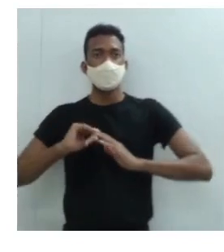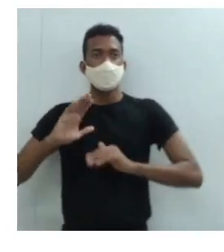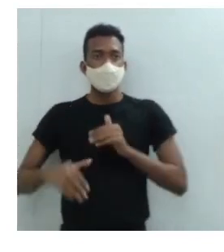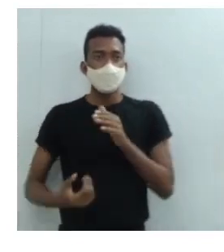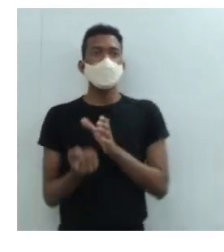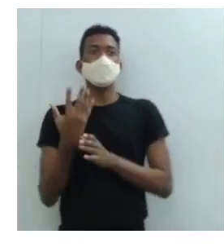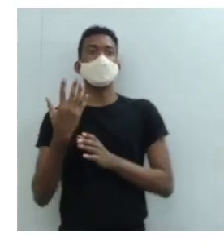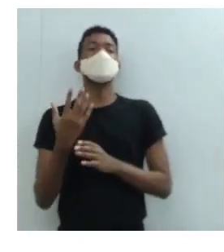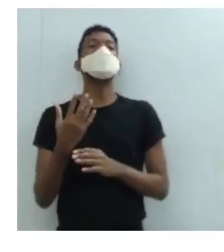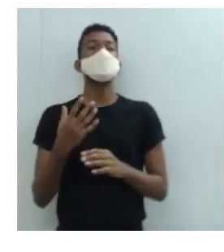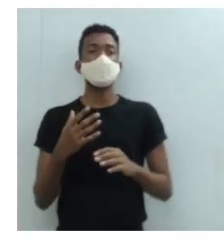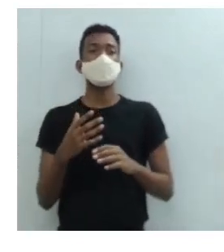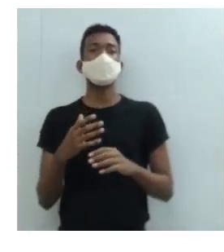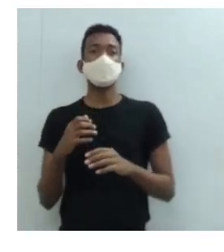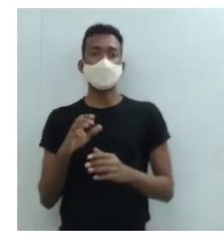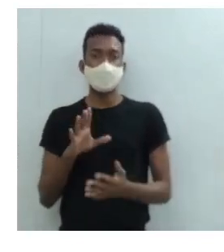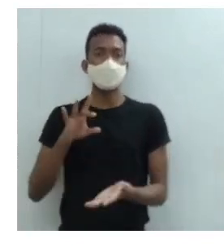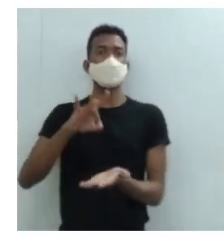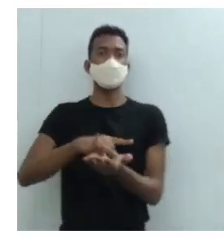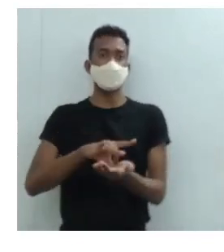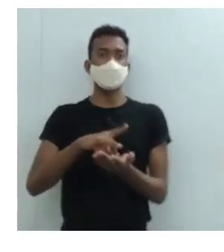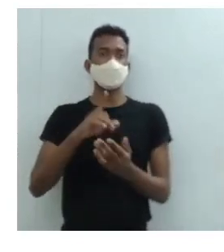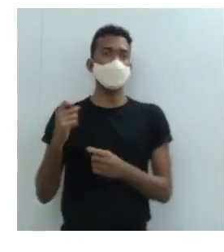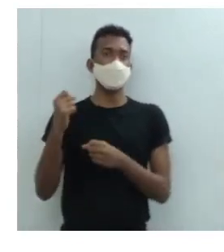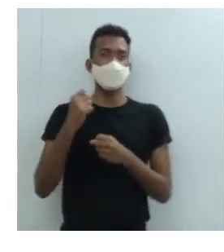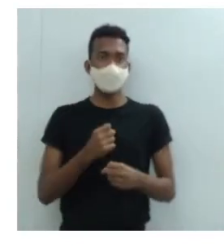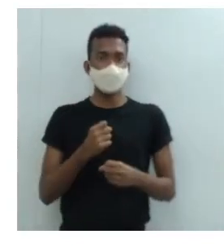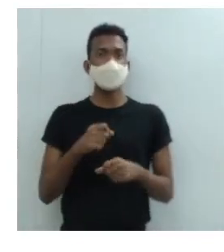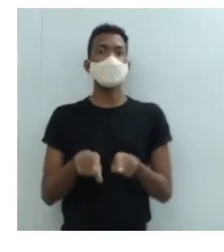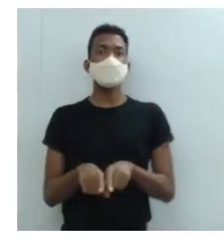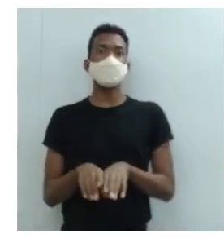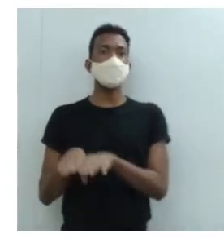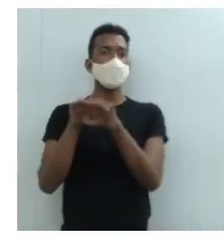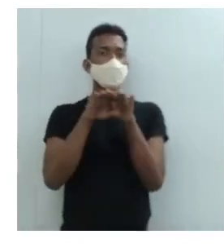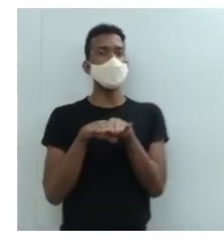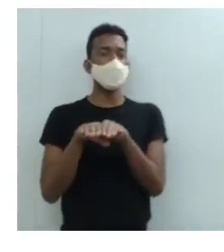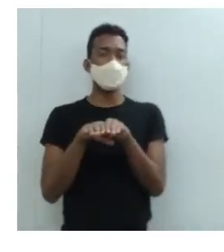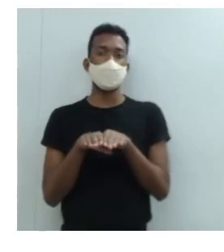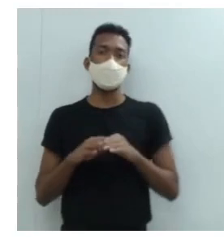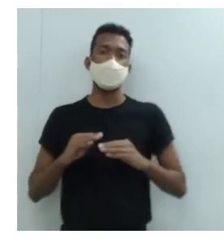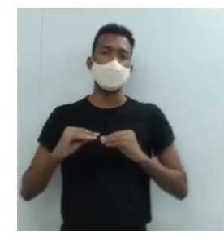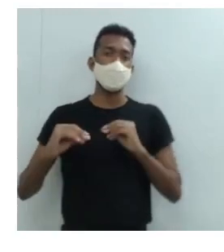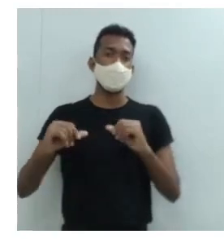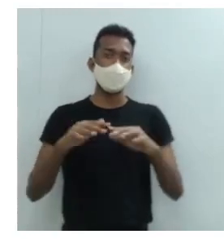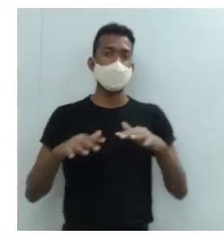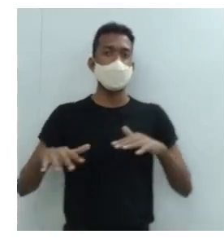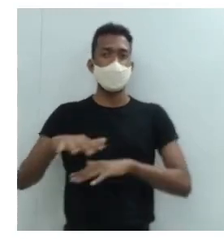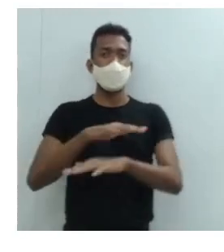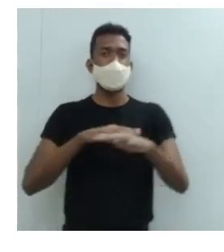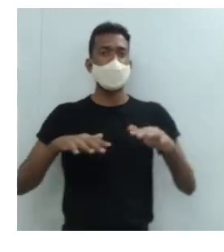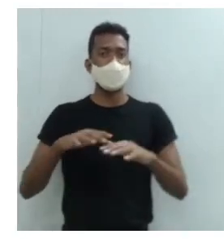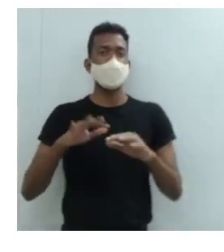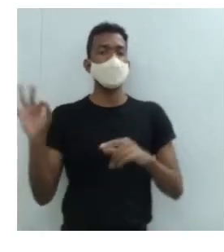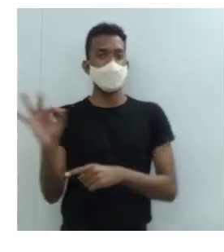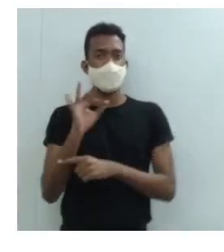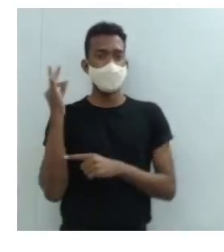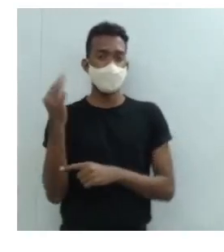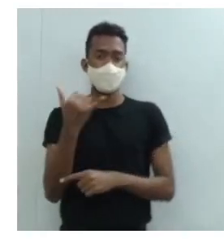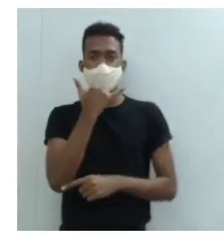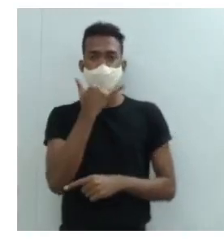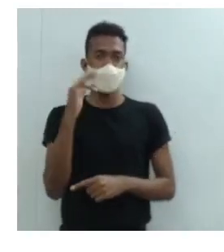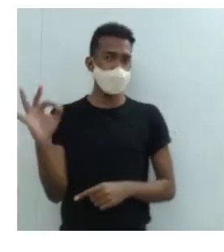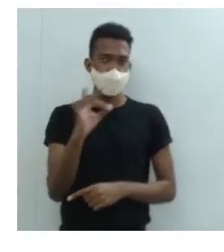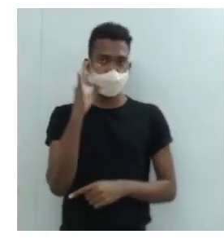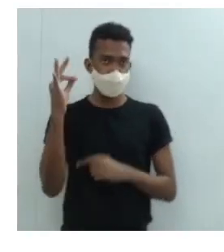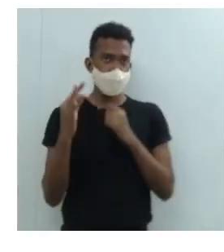a consolidação do seu poder e a unificação de todo o território inglês, todo o território francês, desculpa, todo o